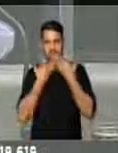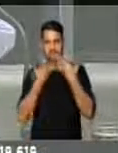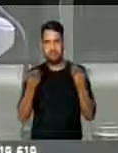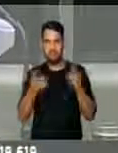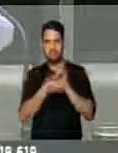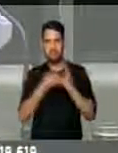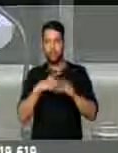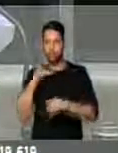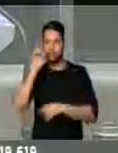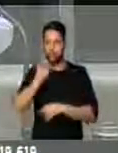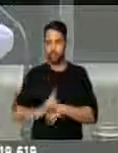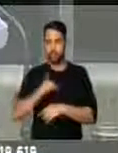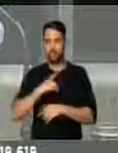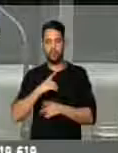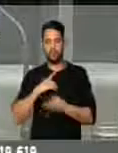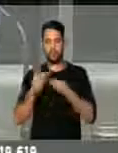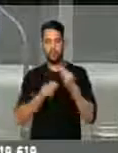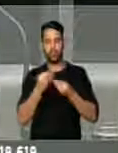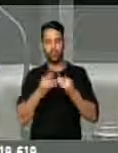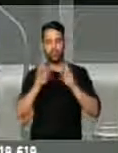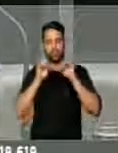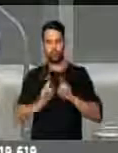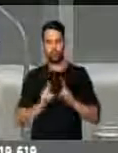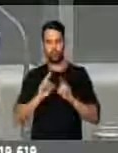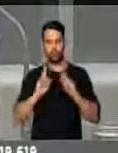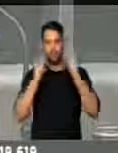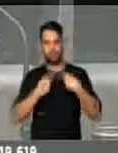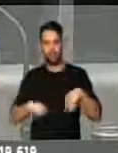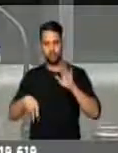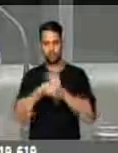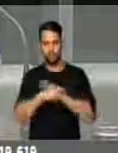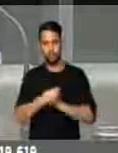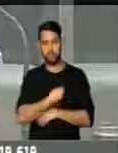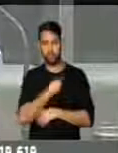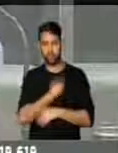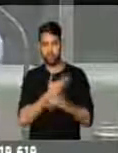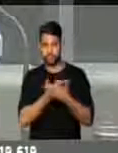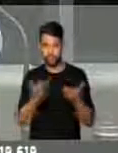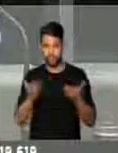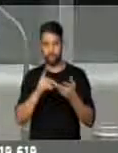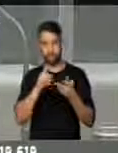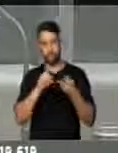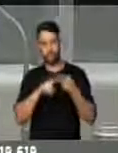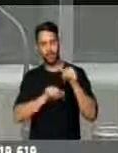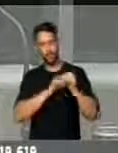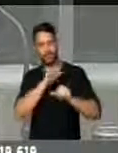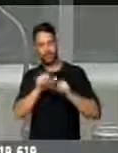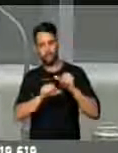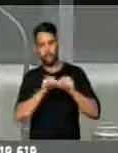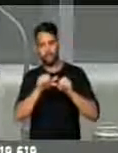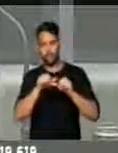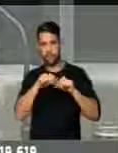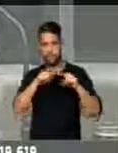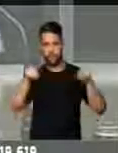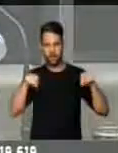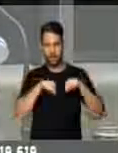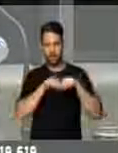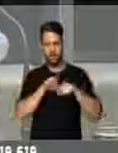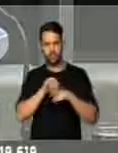como um direito humano fundamental. As reformas agrária e